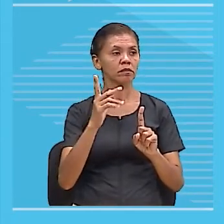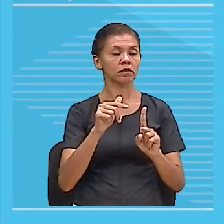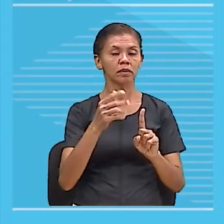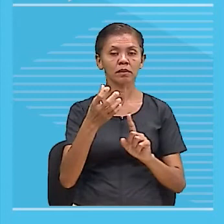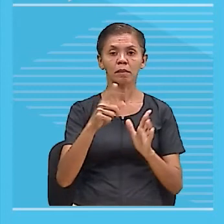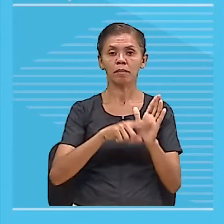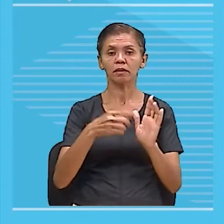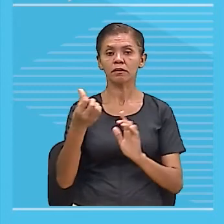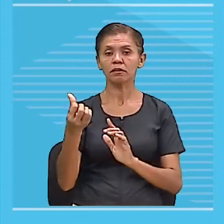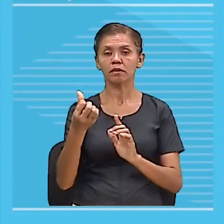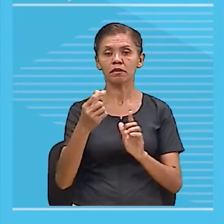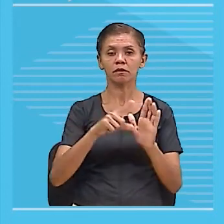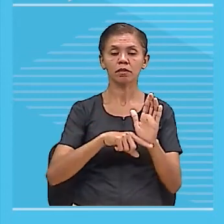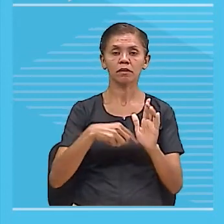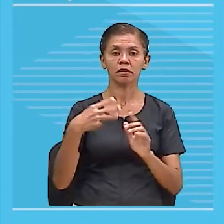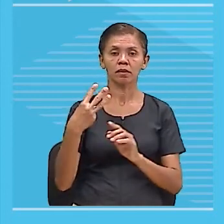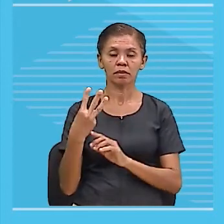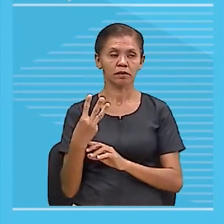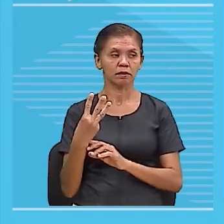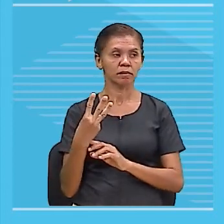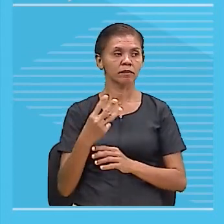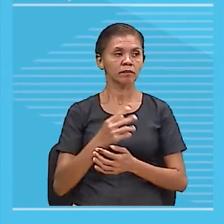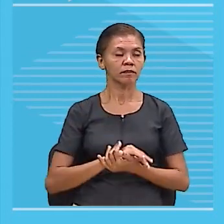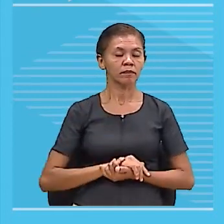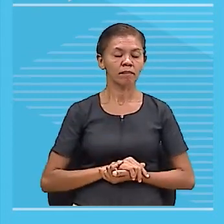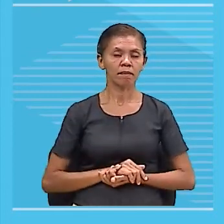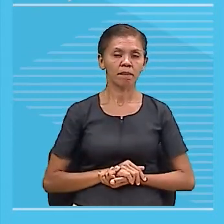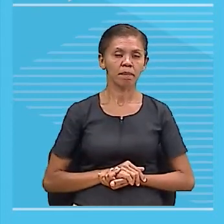6 menos